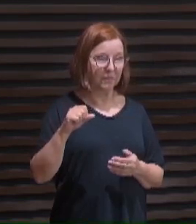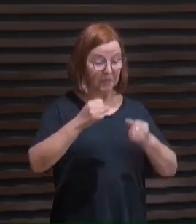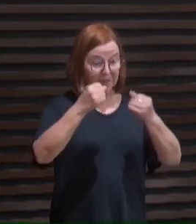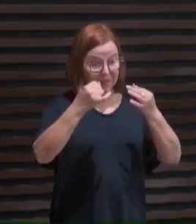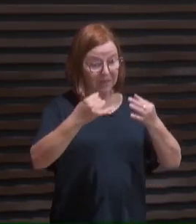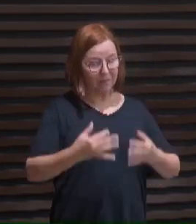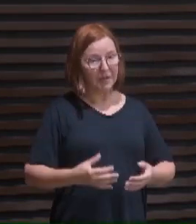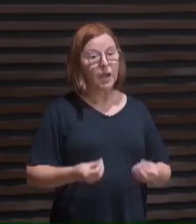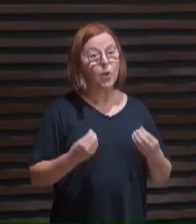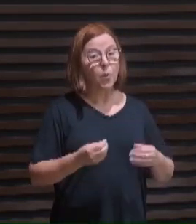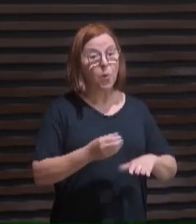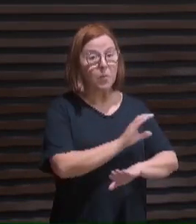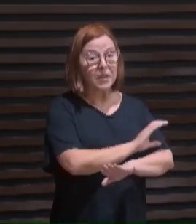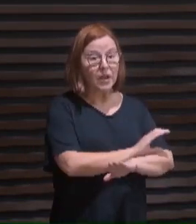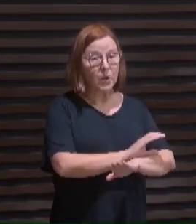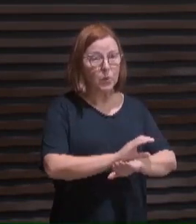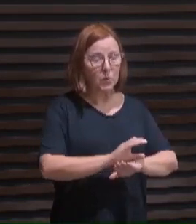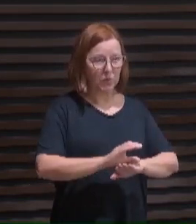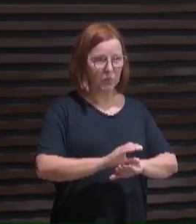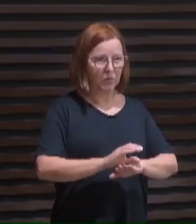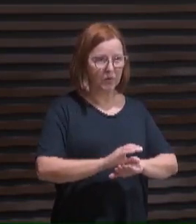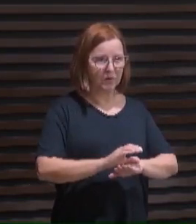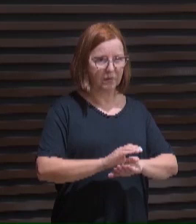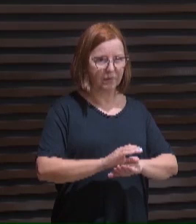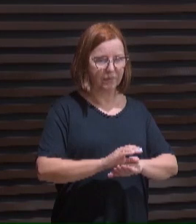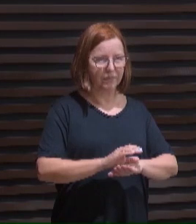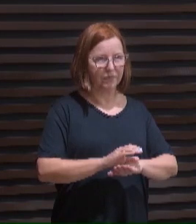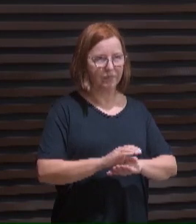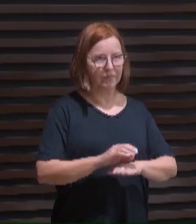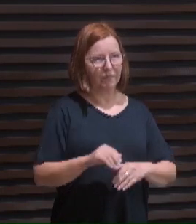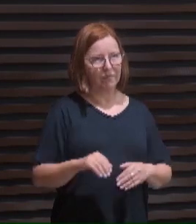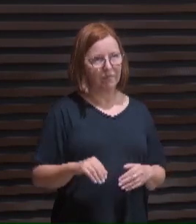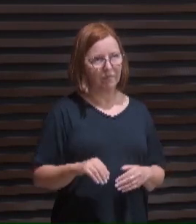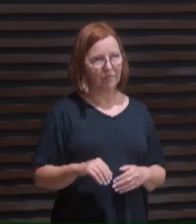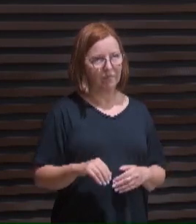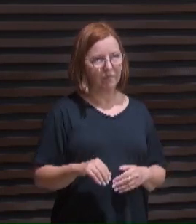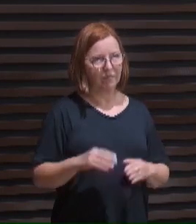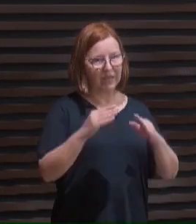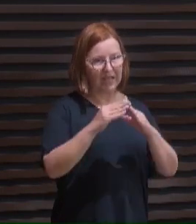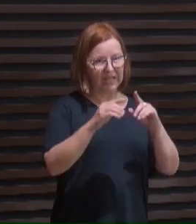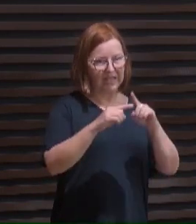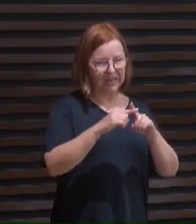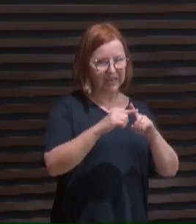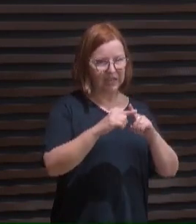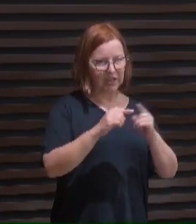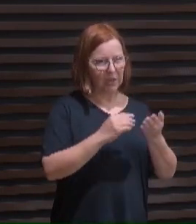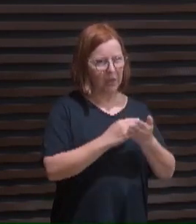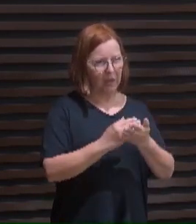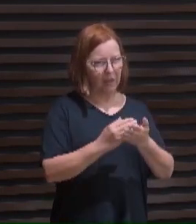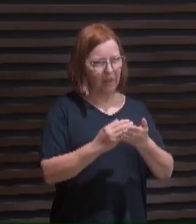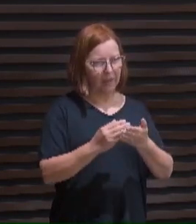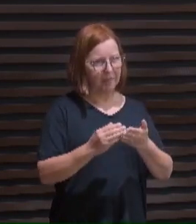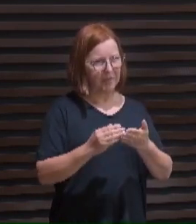a cultura foi sendo, a igreja foi sendo minada. As pessoas estão